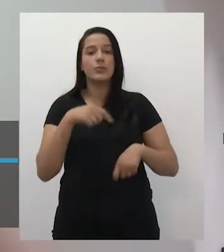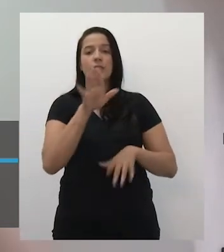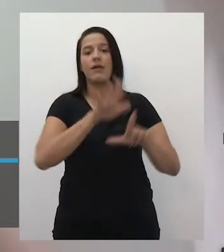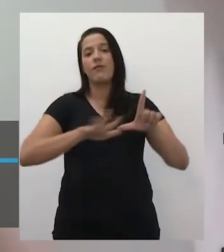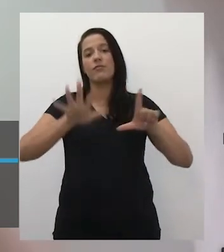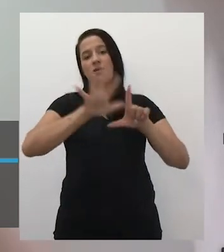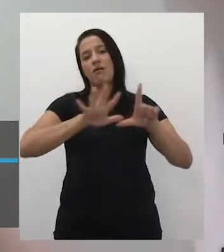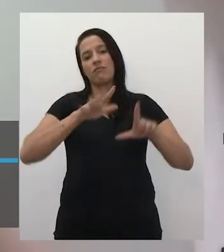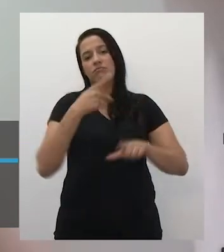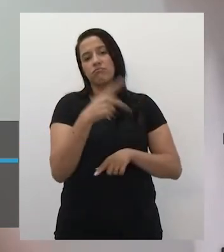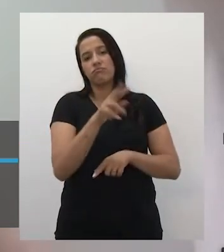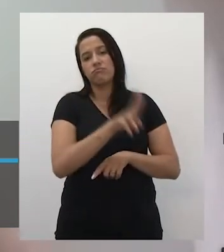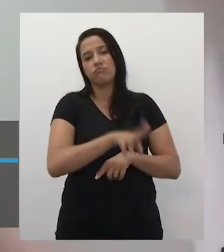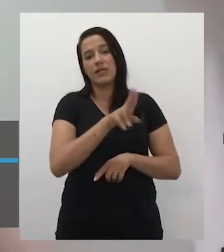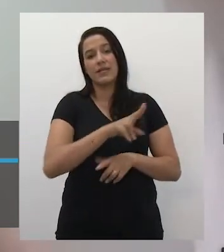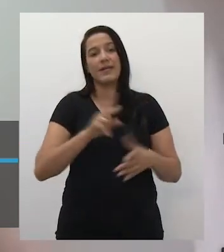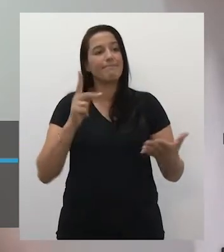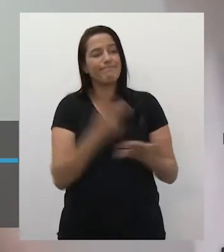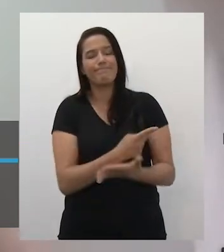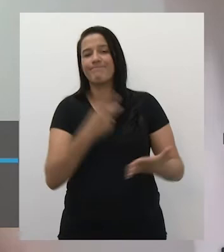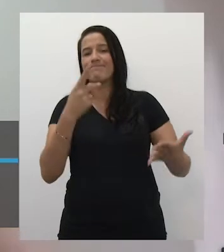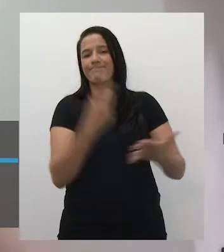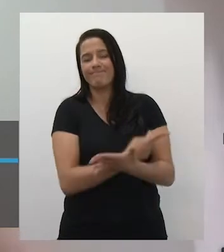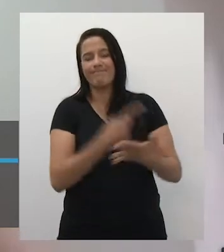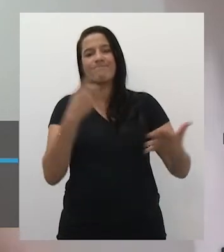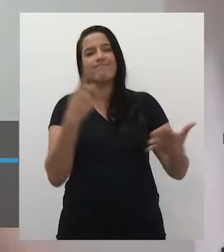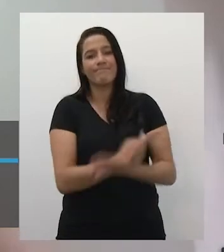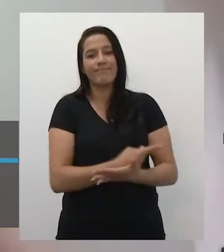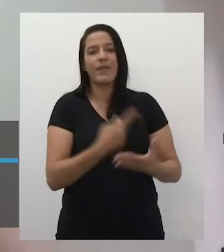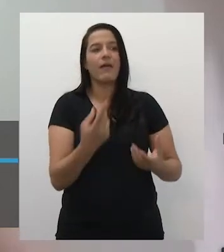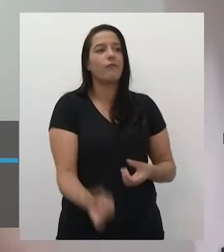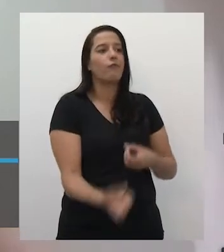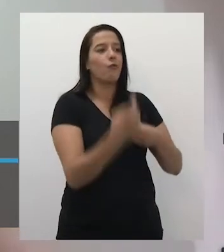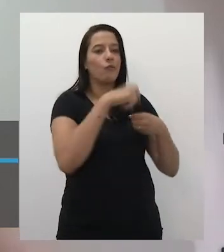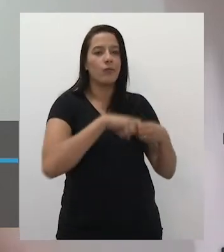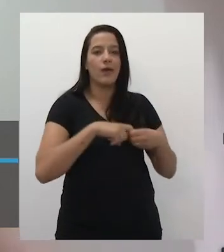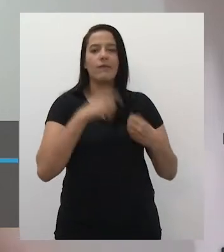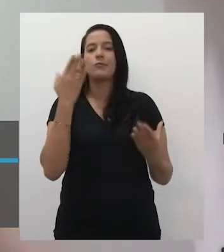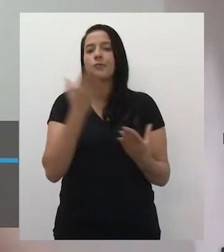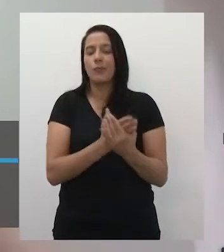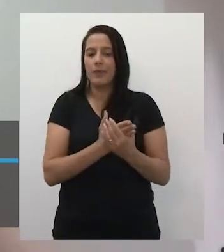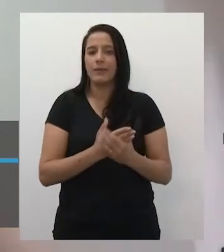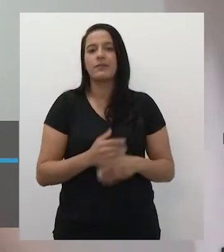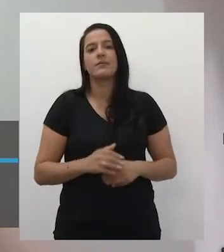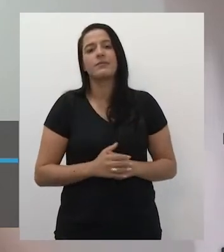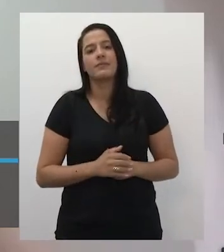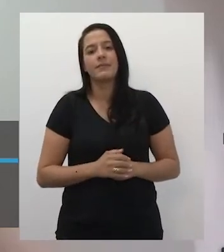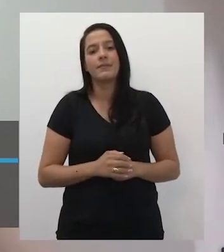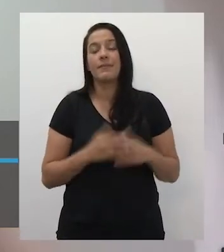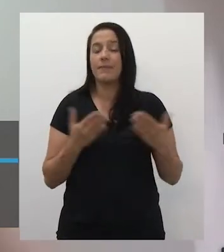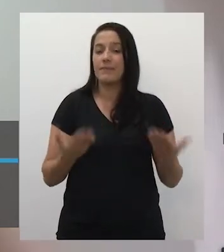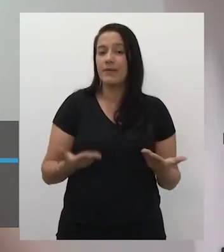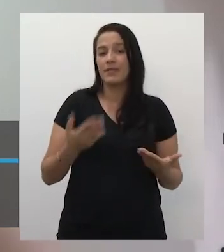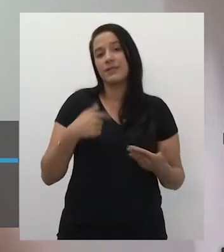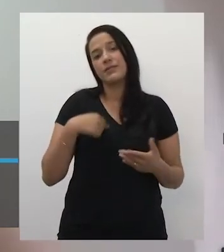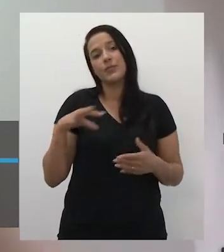utilizado para encaminhar documentos sem muita complexidade, setor de pagamentos e outros setores,